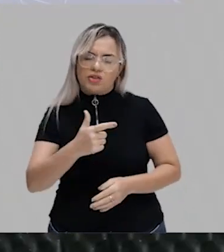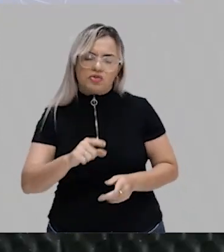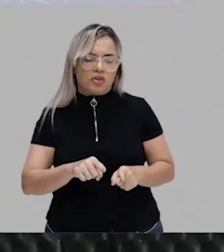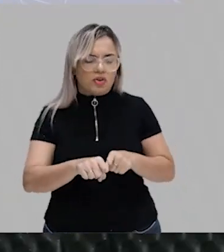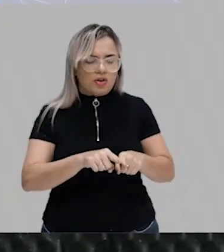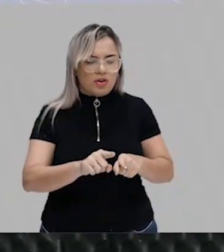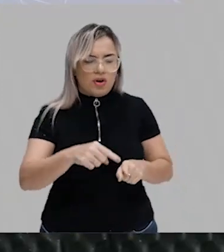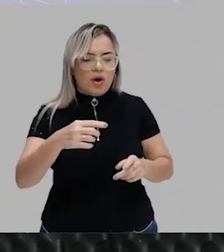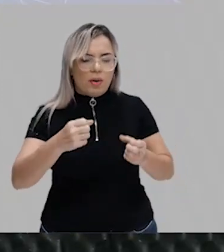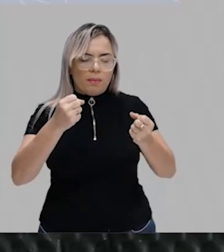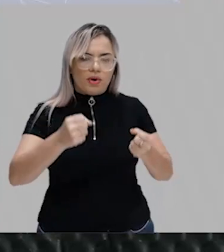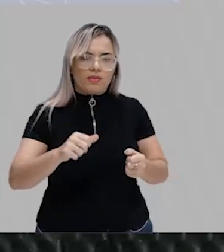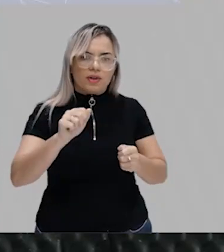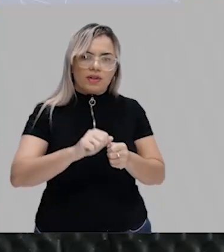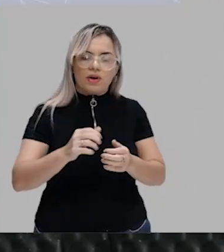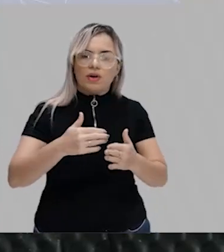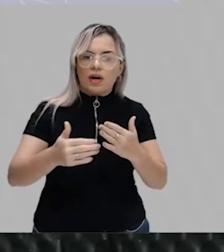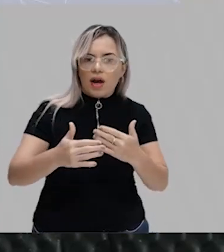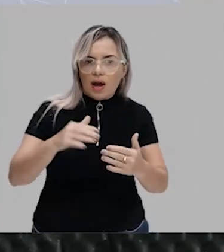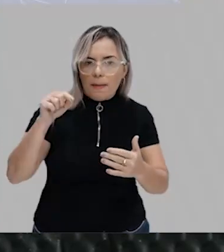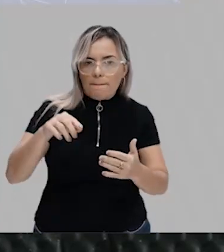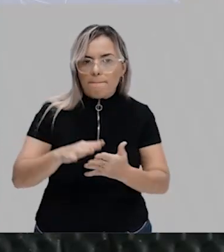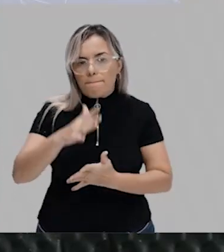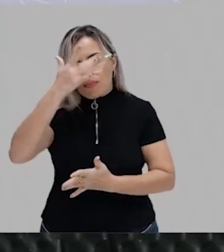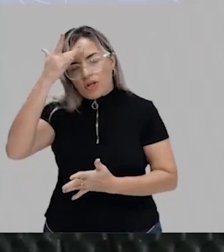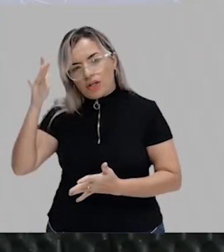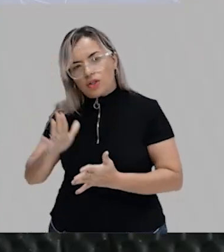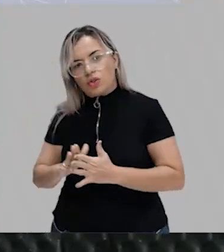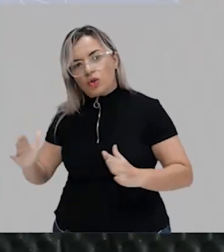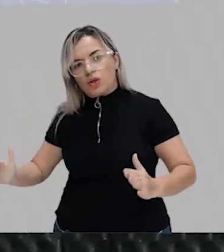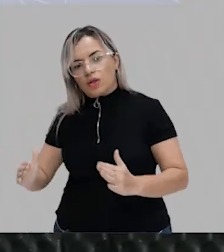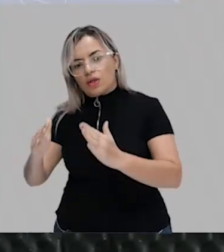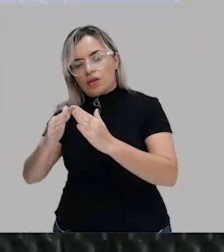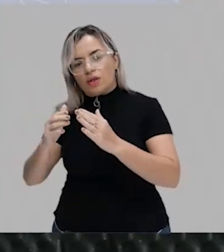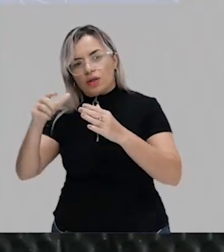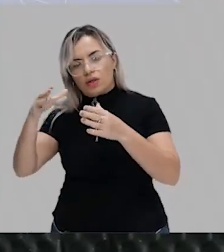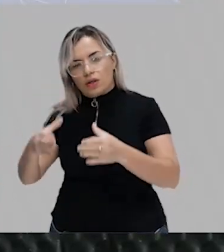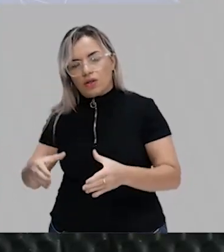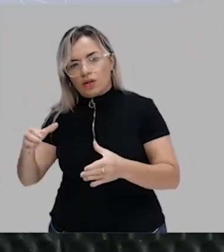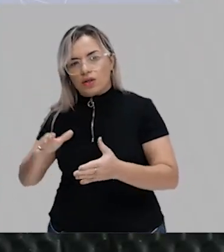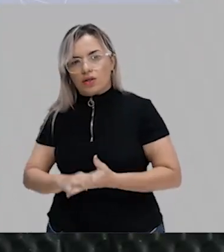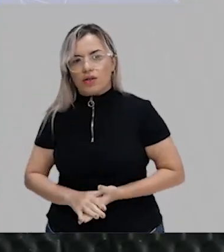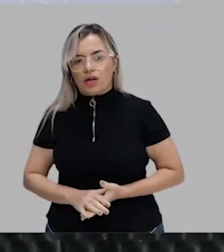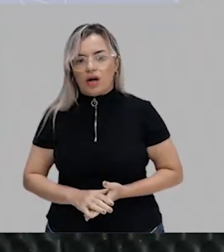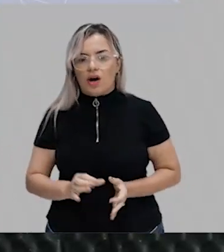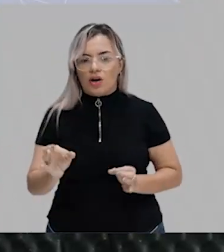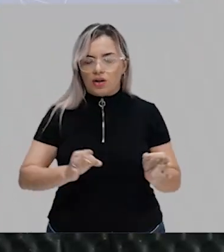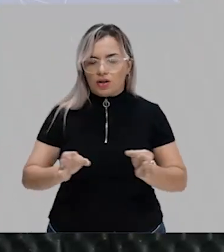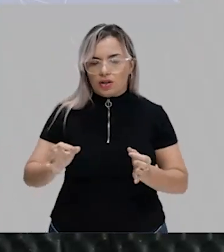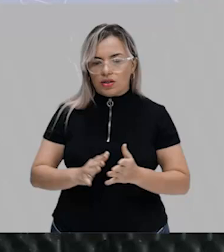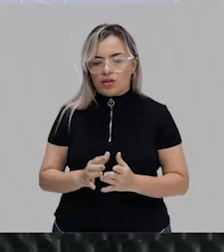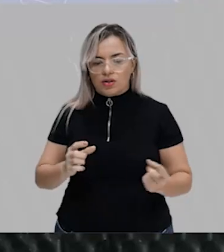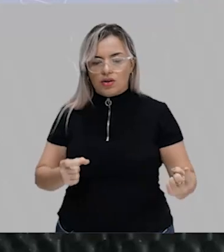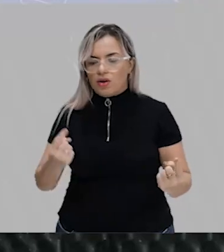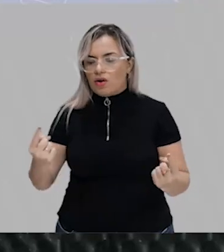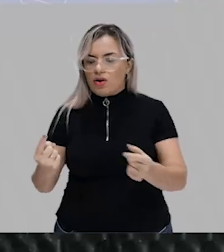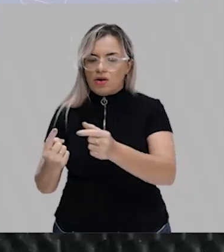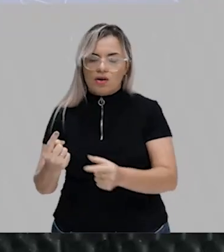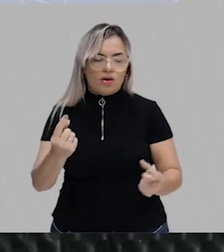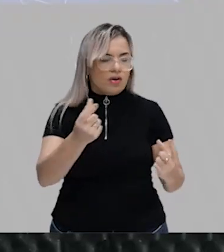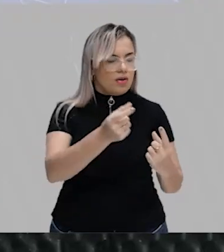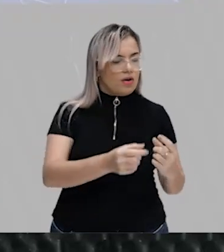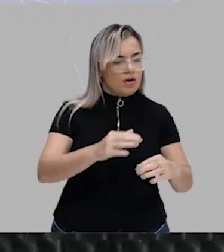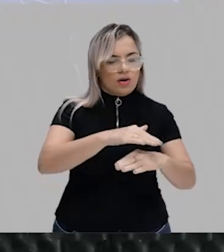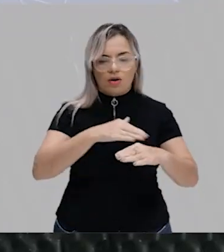Você elabora o diálogo, você veste o personagem desse diálogo e faz do outro colega o personagem do diálogo.